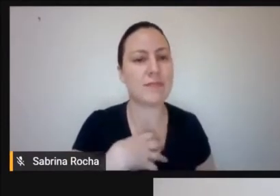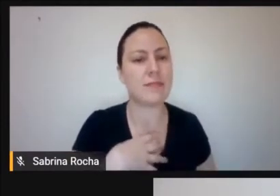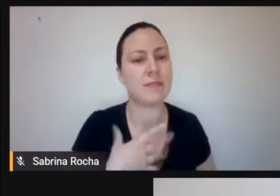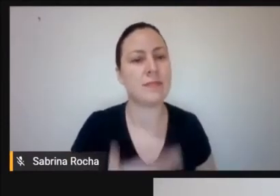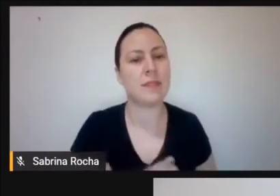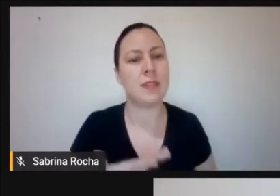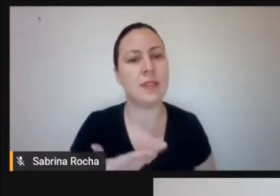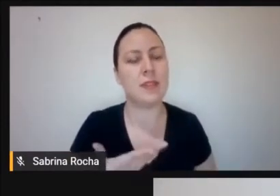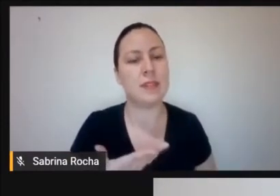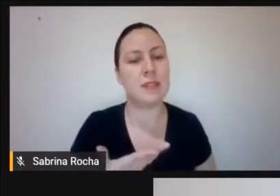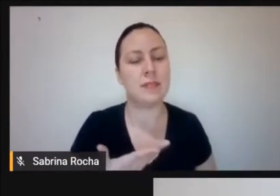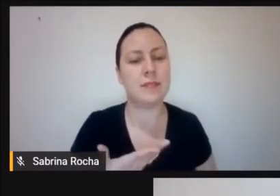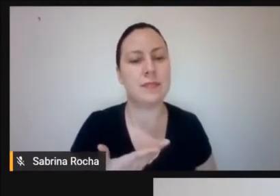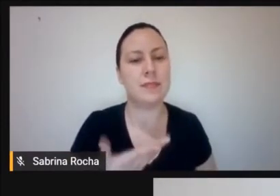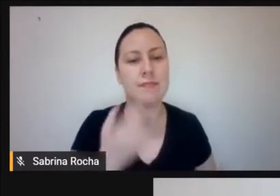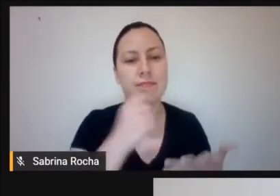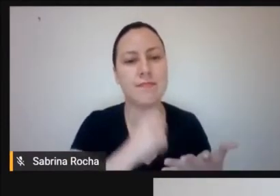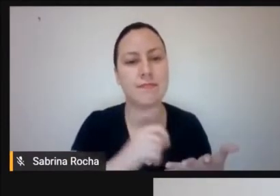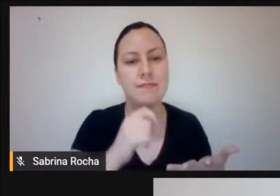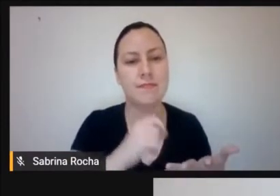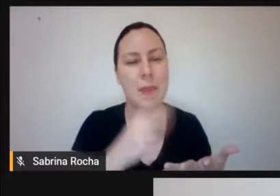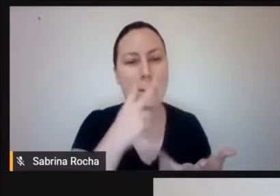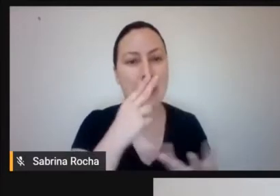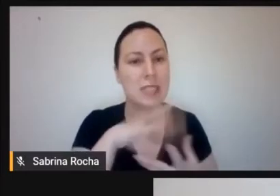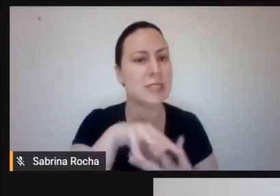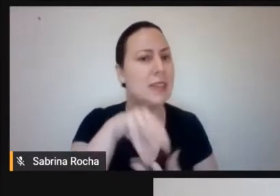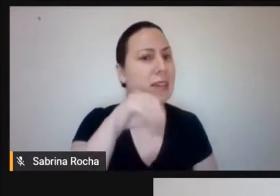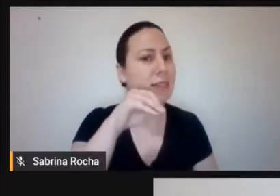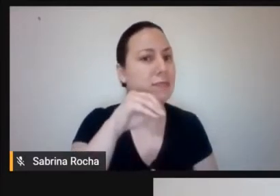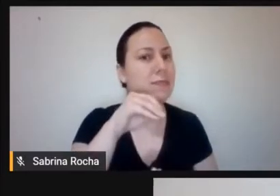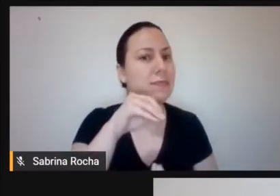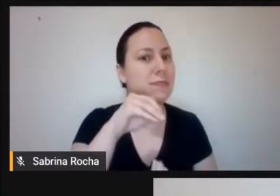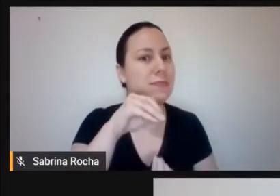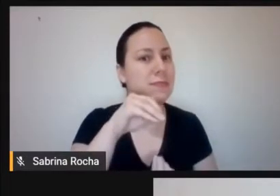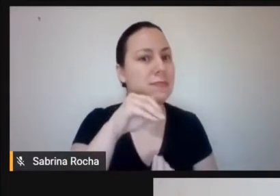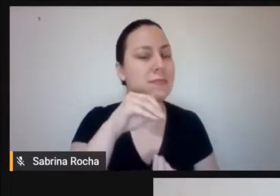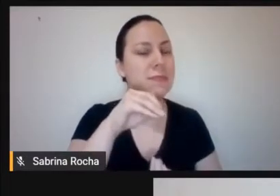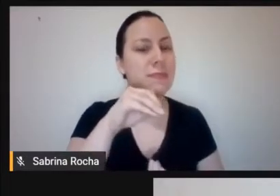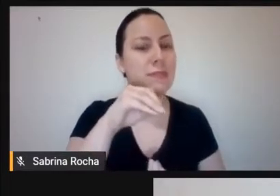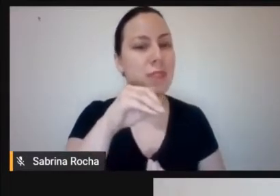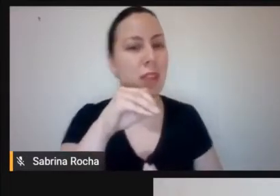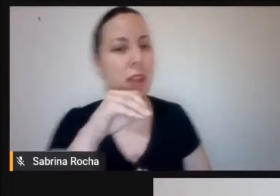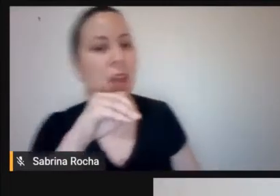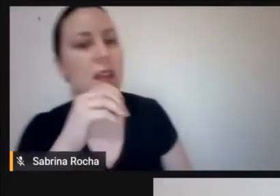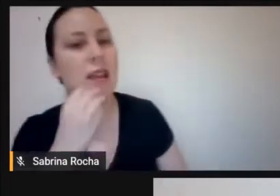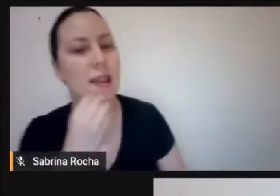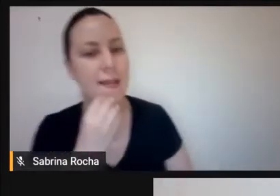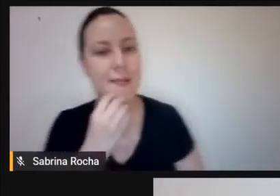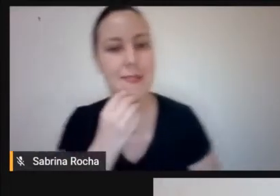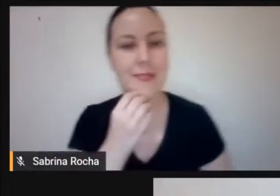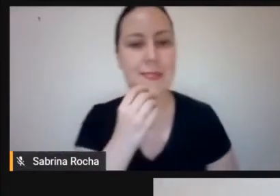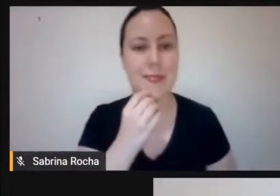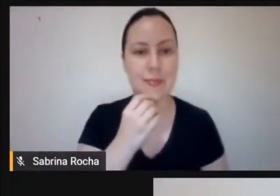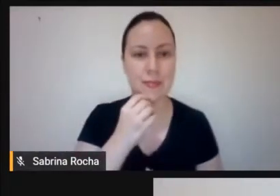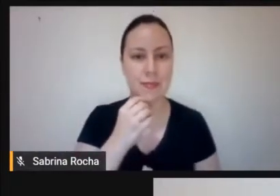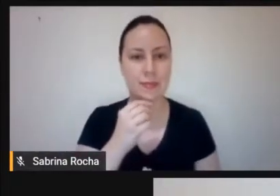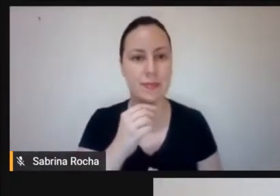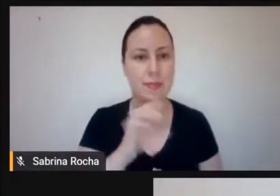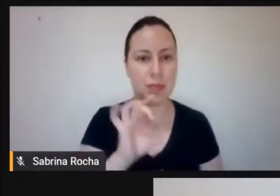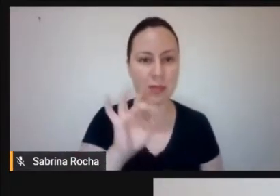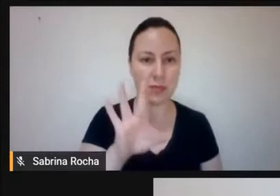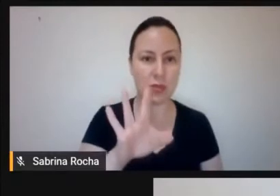legado espiritual, digamos assim. Ele não era só um